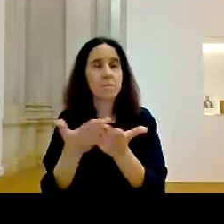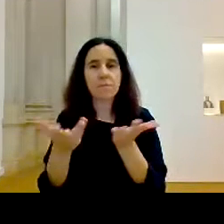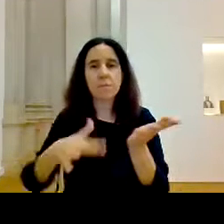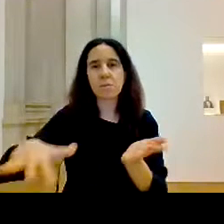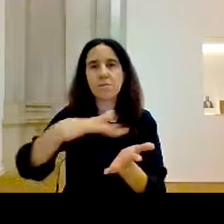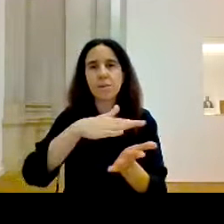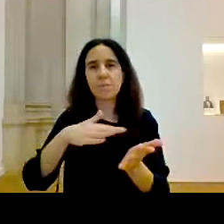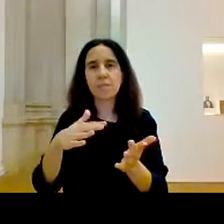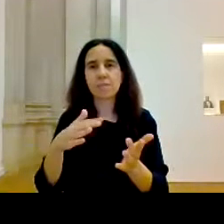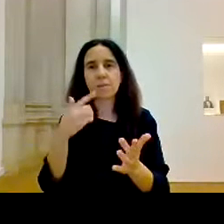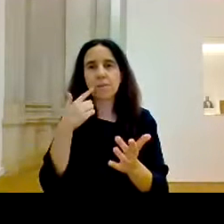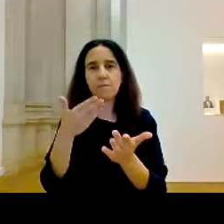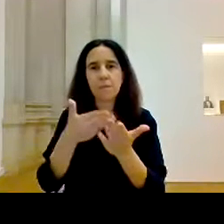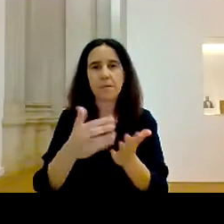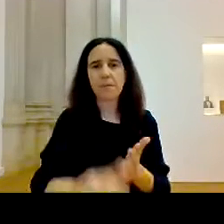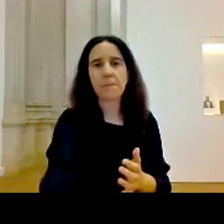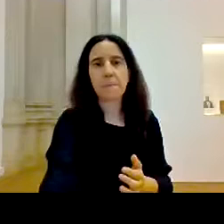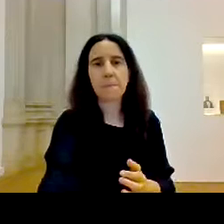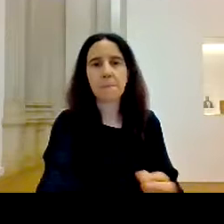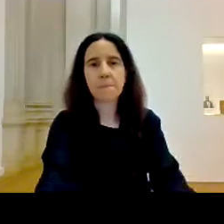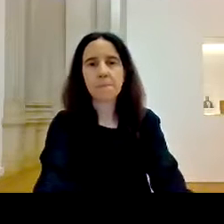da organização. Portanto, eu não